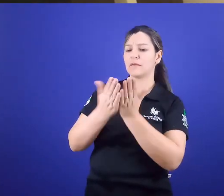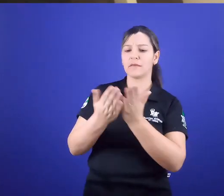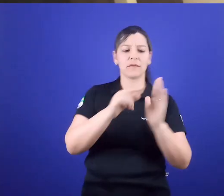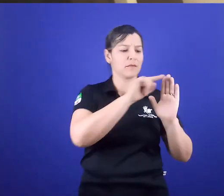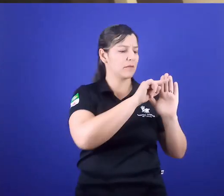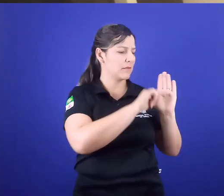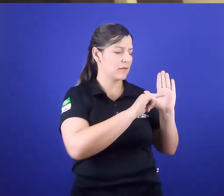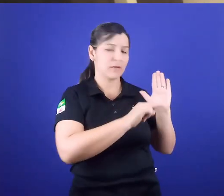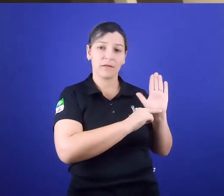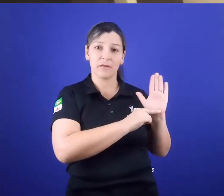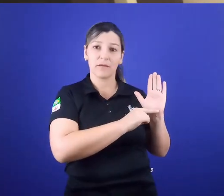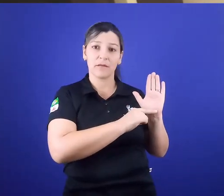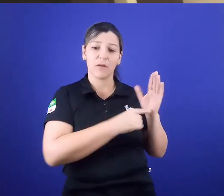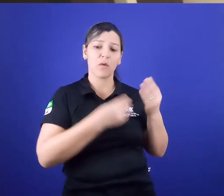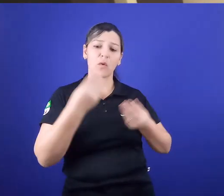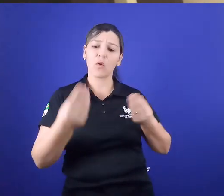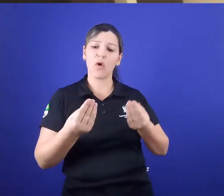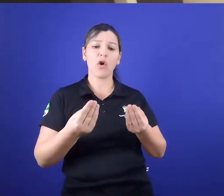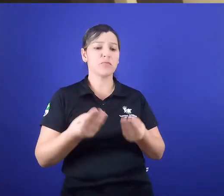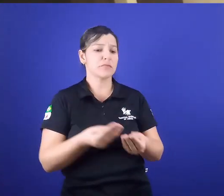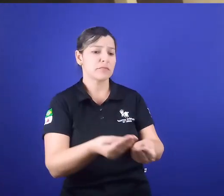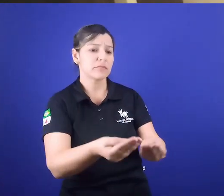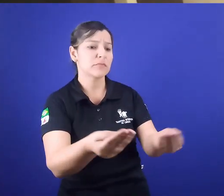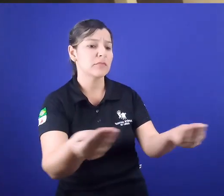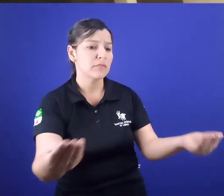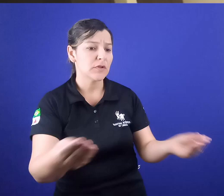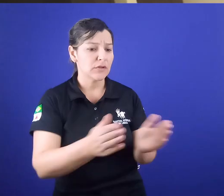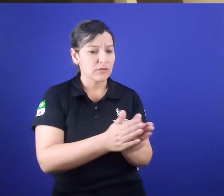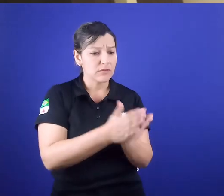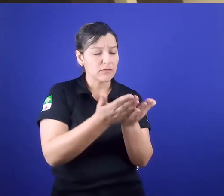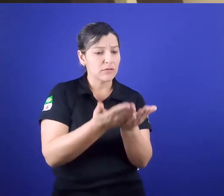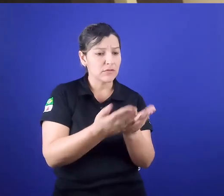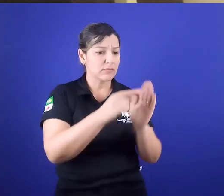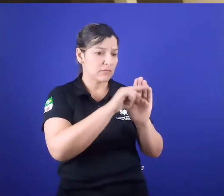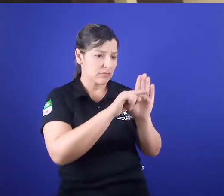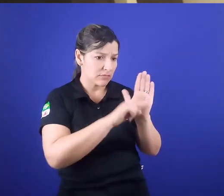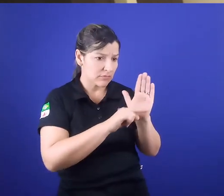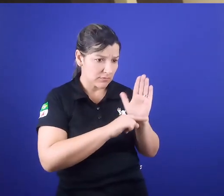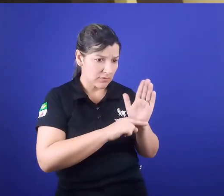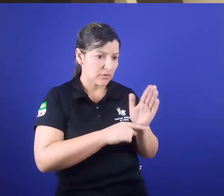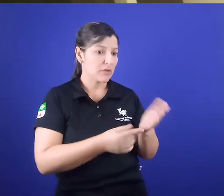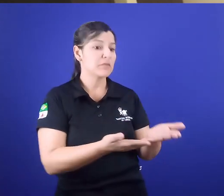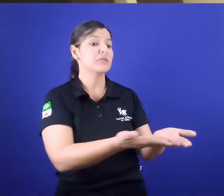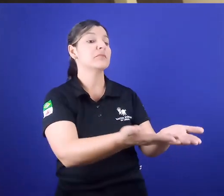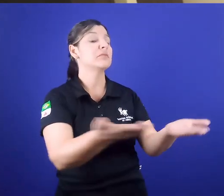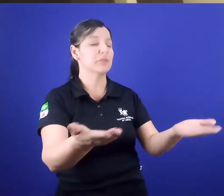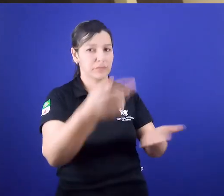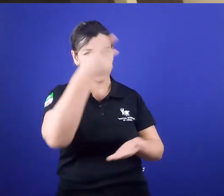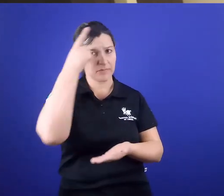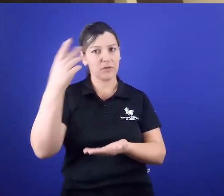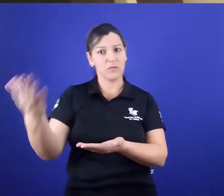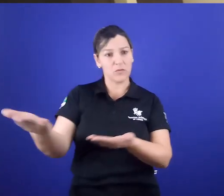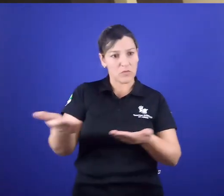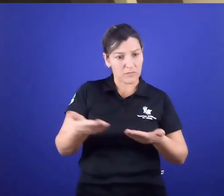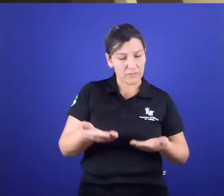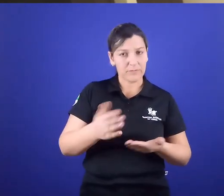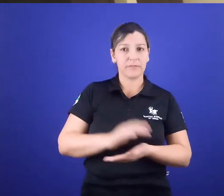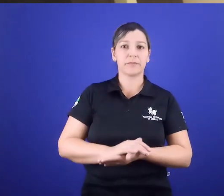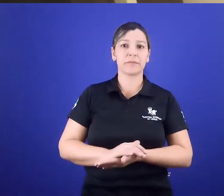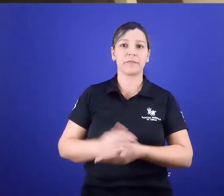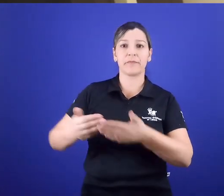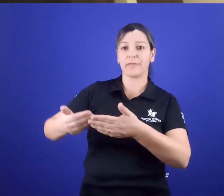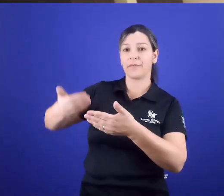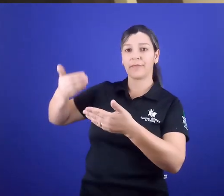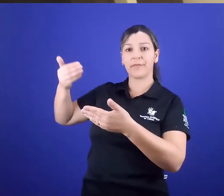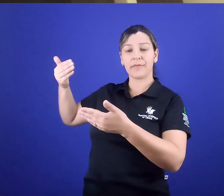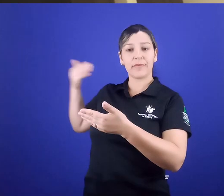vai apresentar esse cardápio para o seu cliente ou, no nosso caso, para o seu convidado. Até algum tempo atrás, a gente